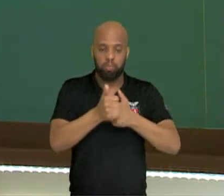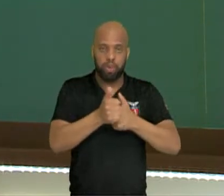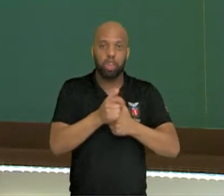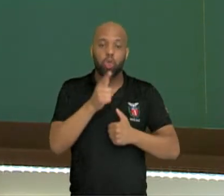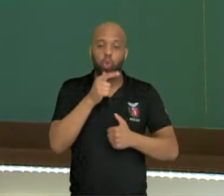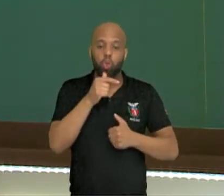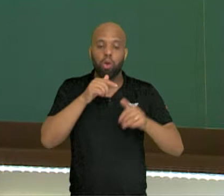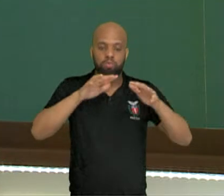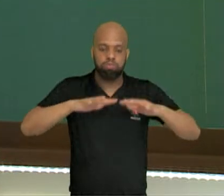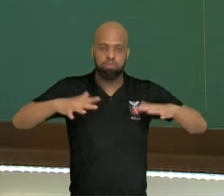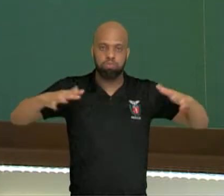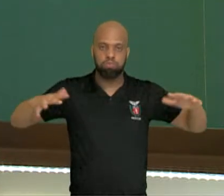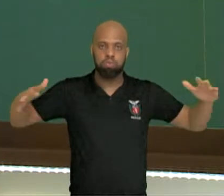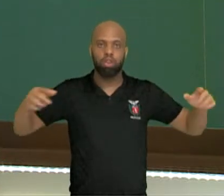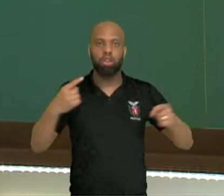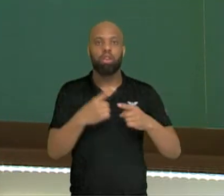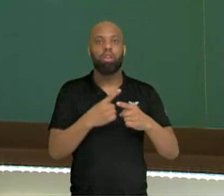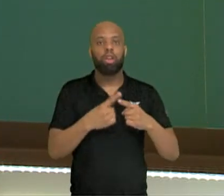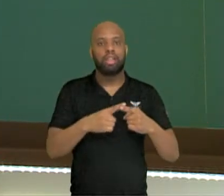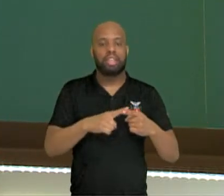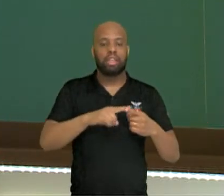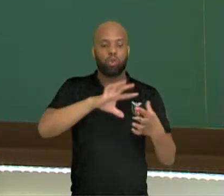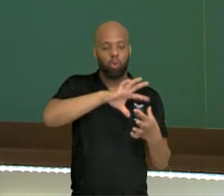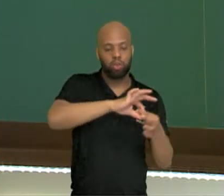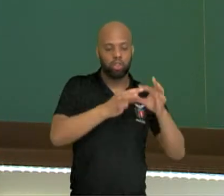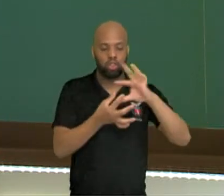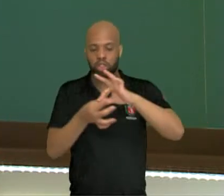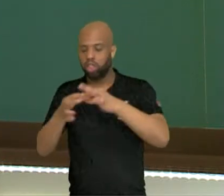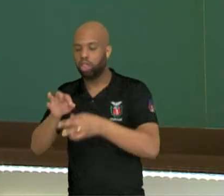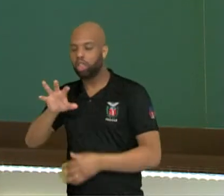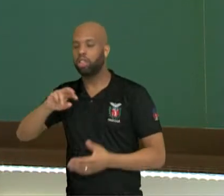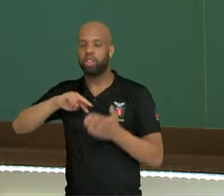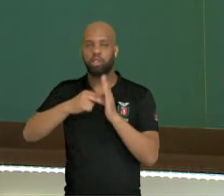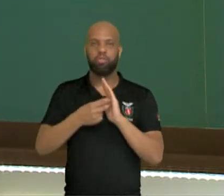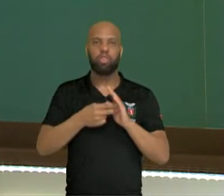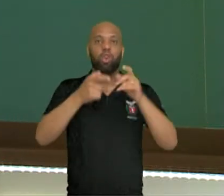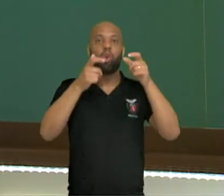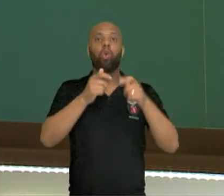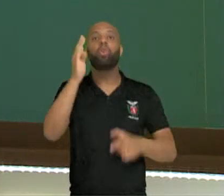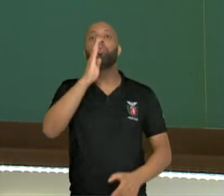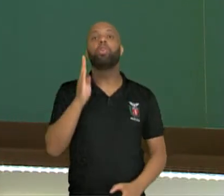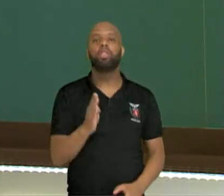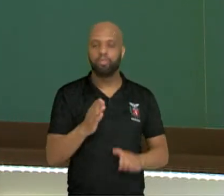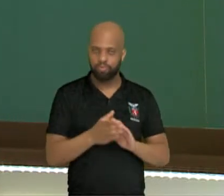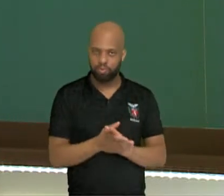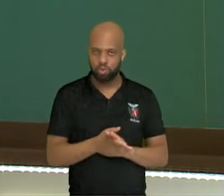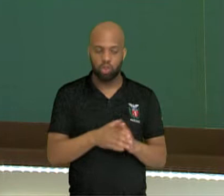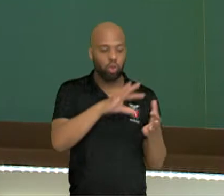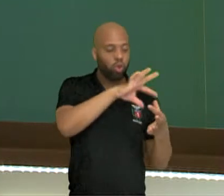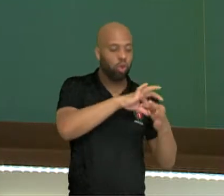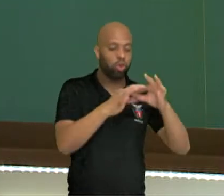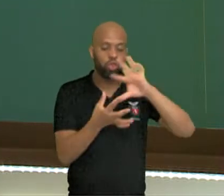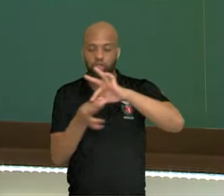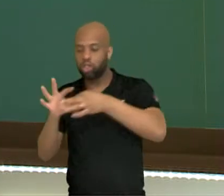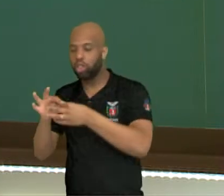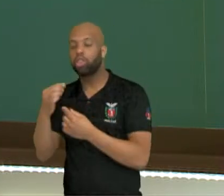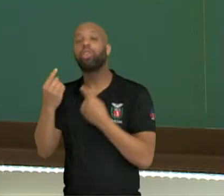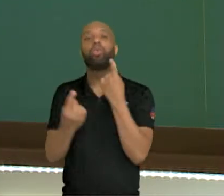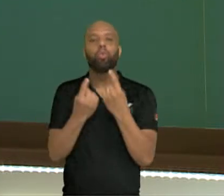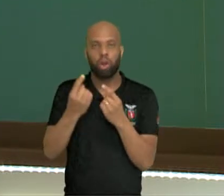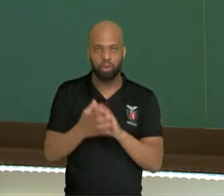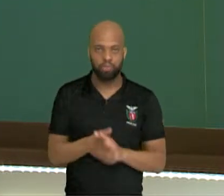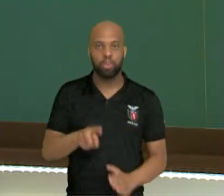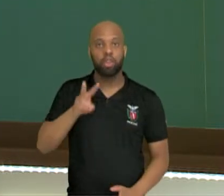O termo continente quer dizer isso. E em qual continente está o Brasil? Vamos entender essa distribuição